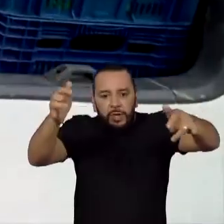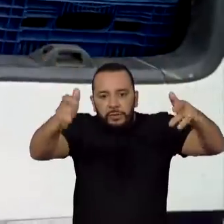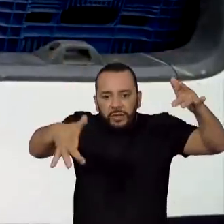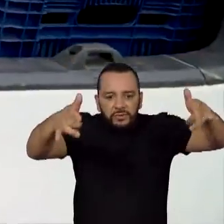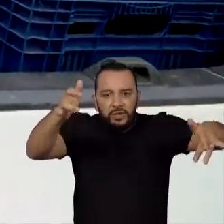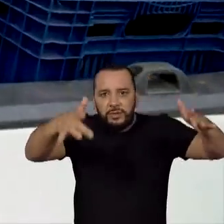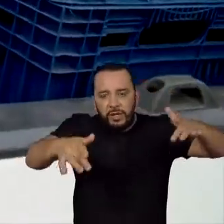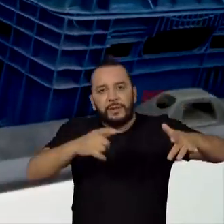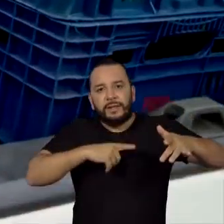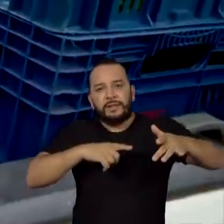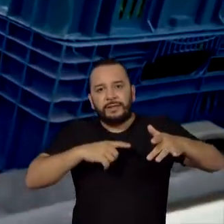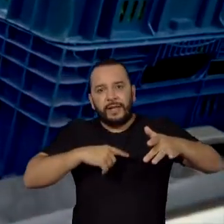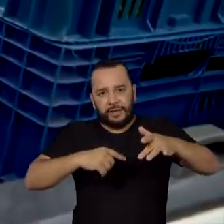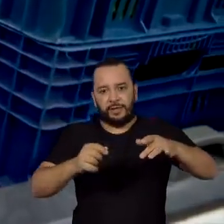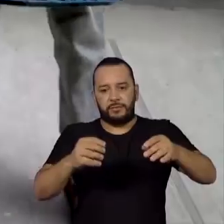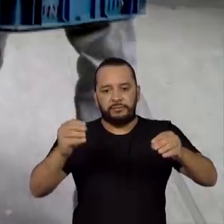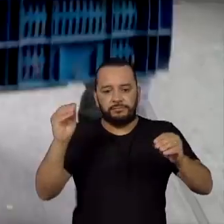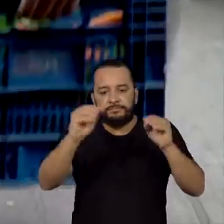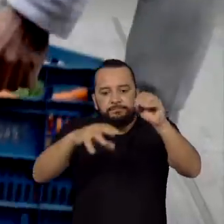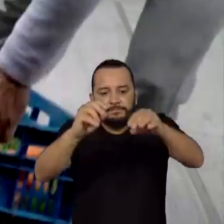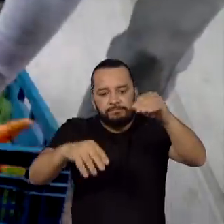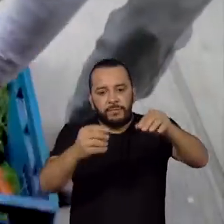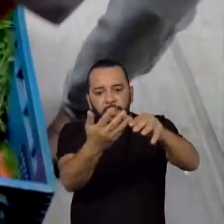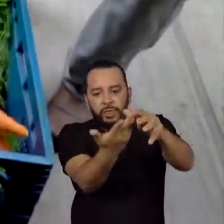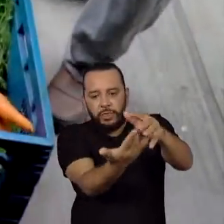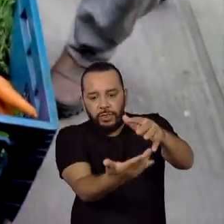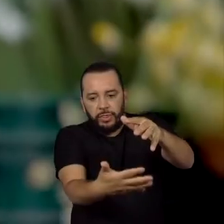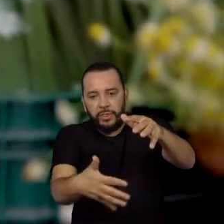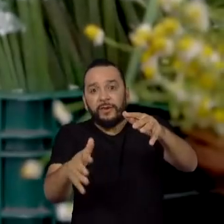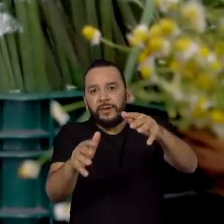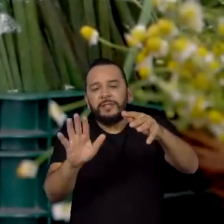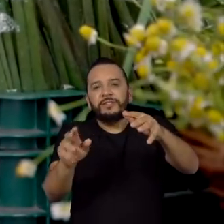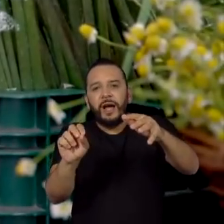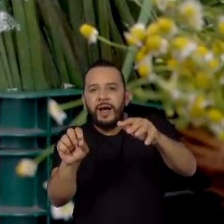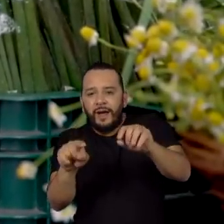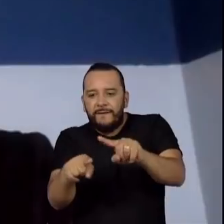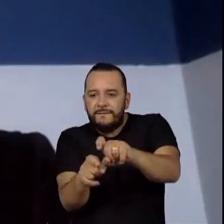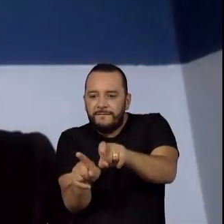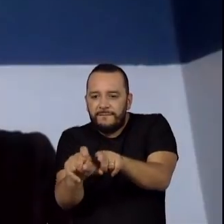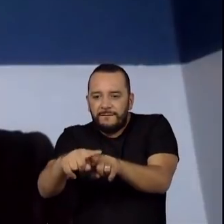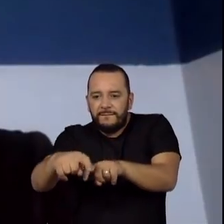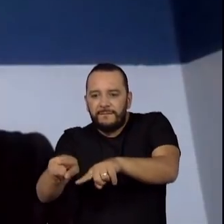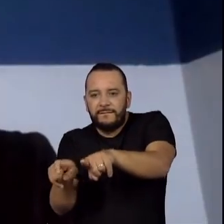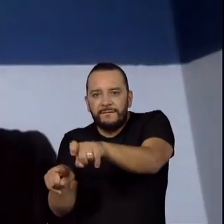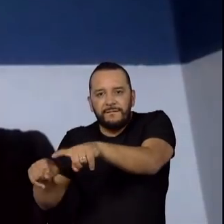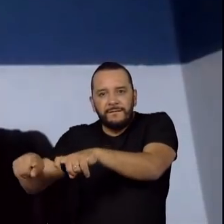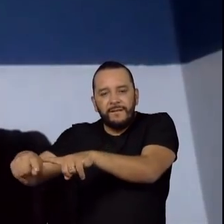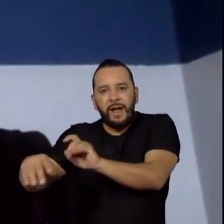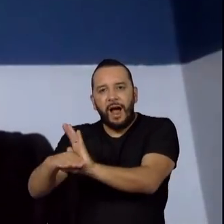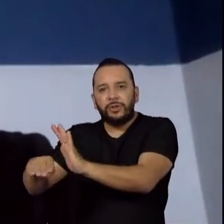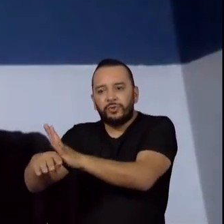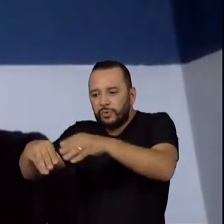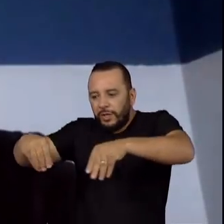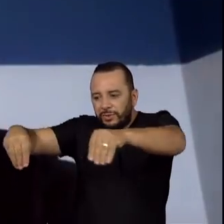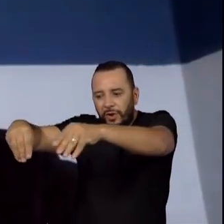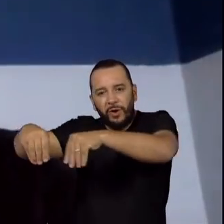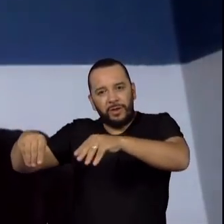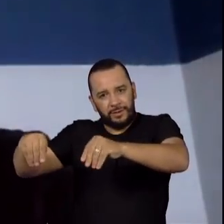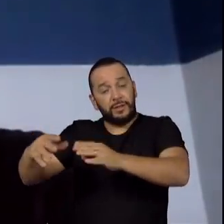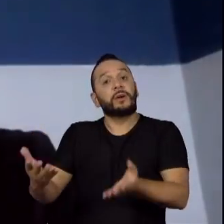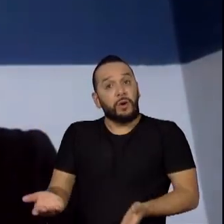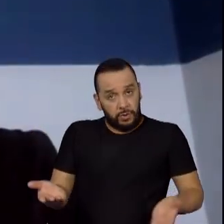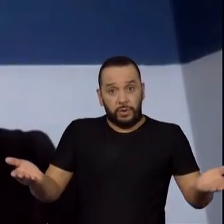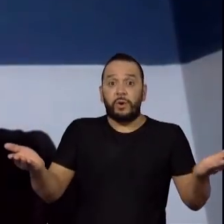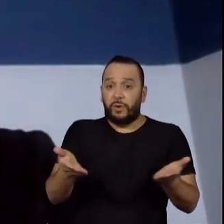A economia circular dos alimentos ela é um novo modelo para repensar o sistema alimentar, né? Porque o sistema alimentar hoje ele